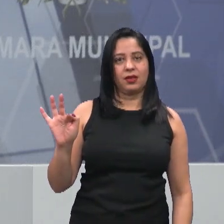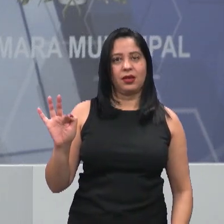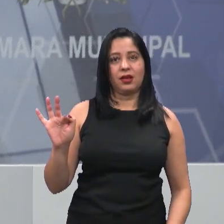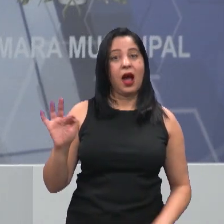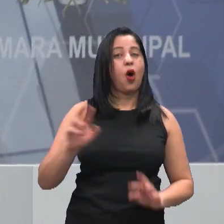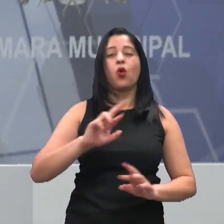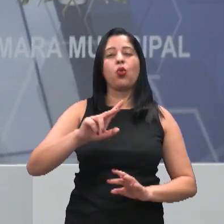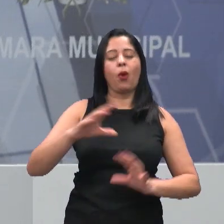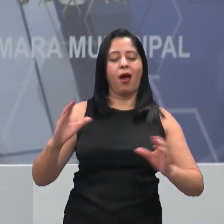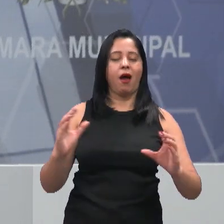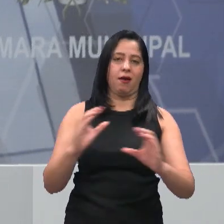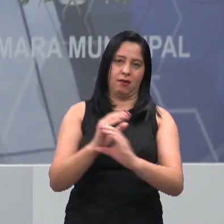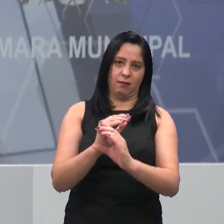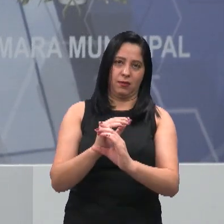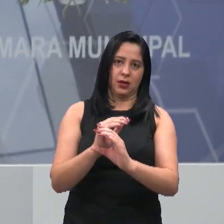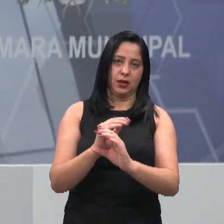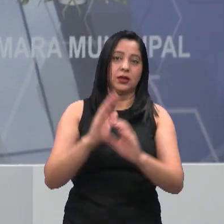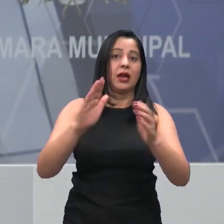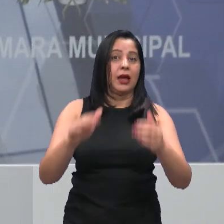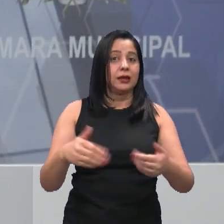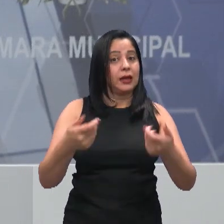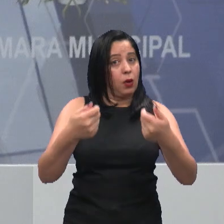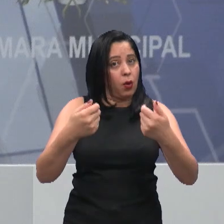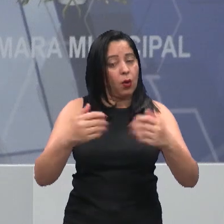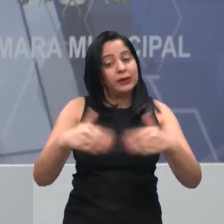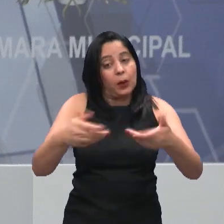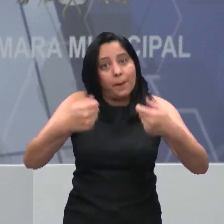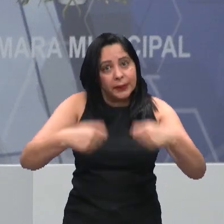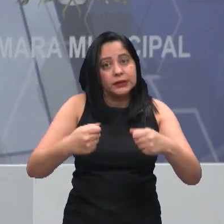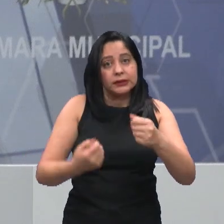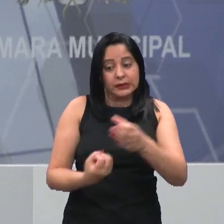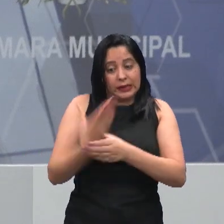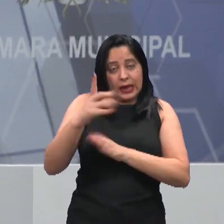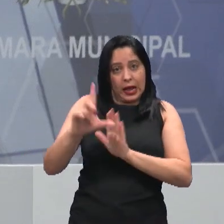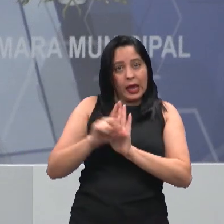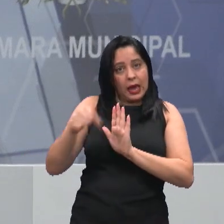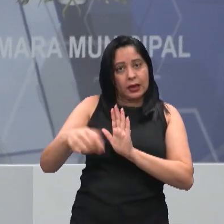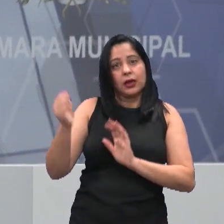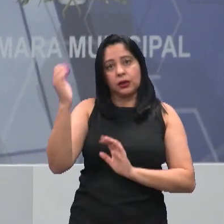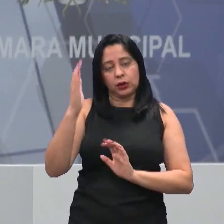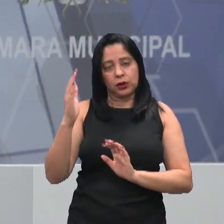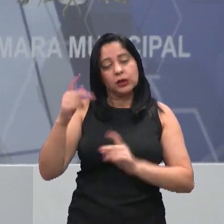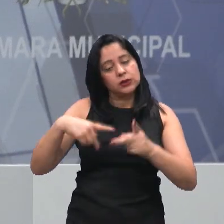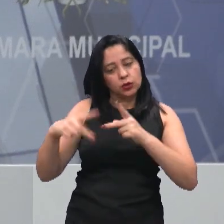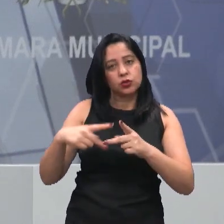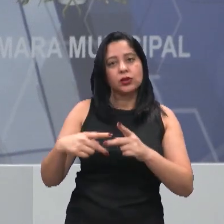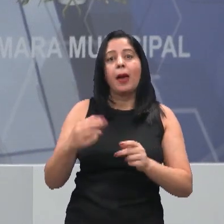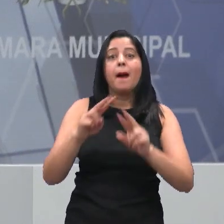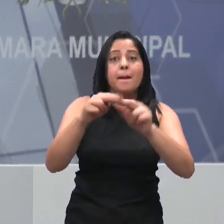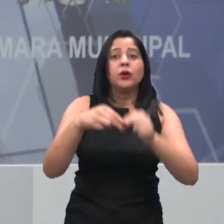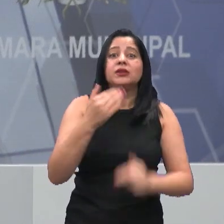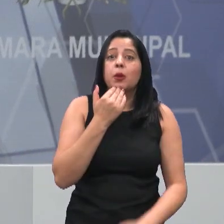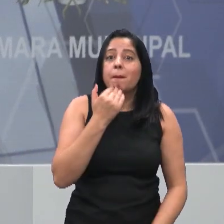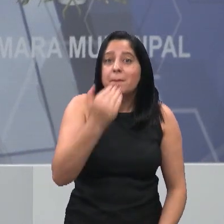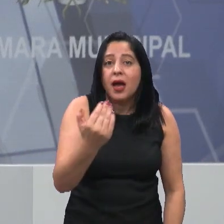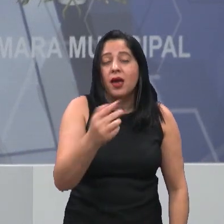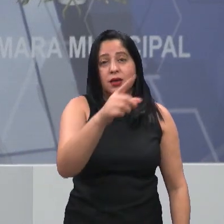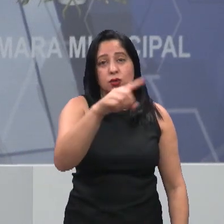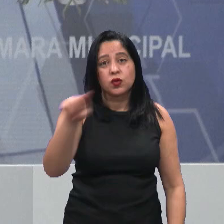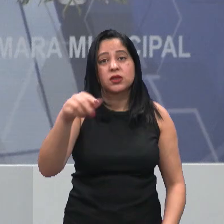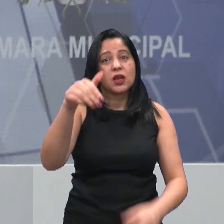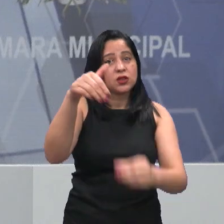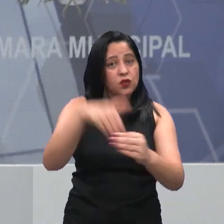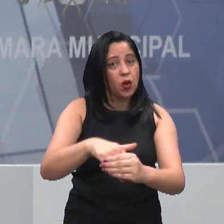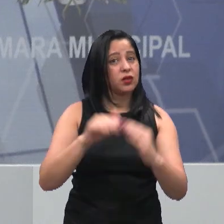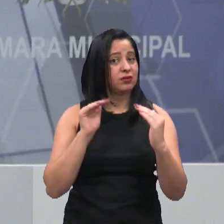nós precisamos dessa lei municipal. Mas, hoje, agora, neste momento, eu peço voto para todos